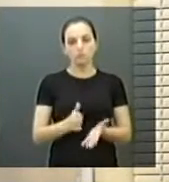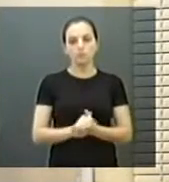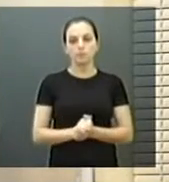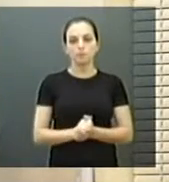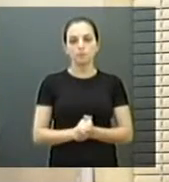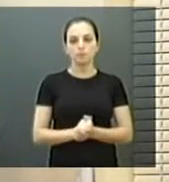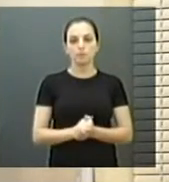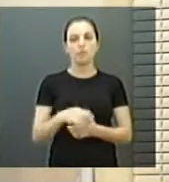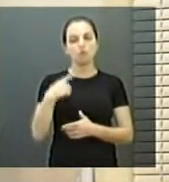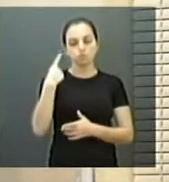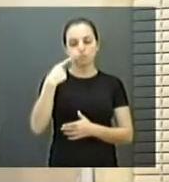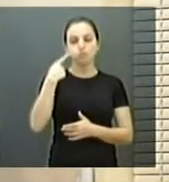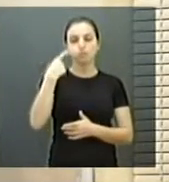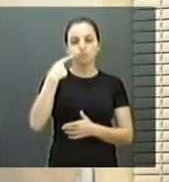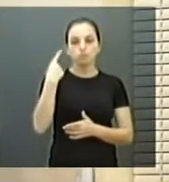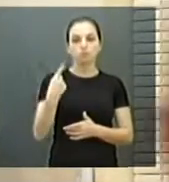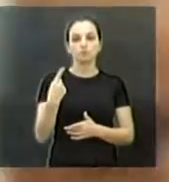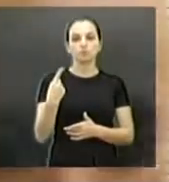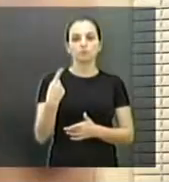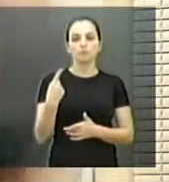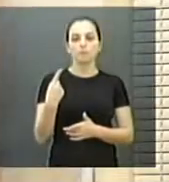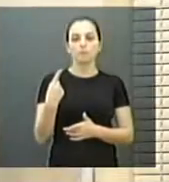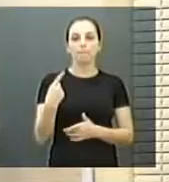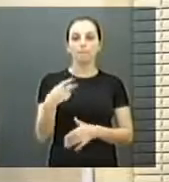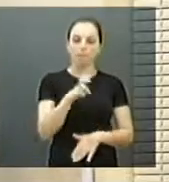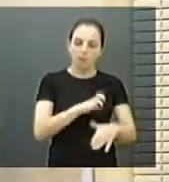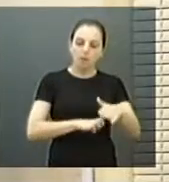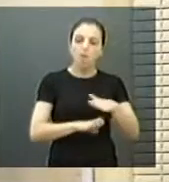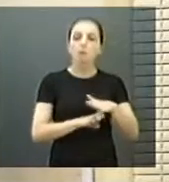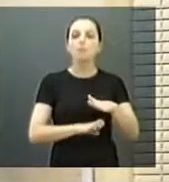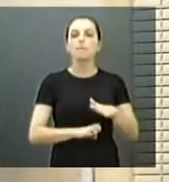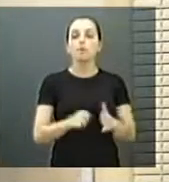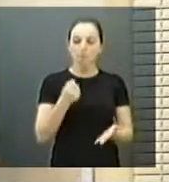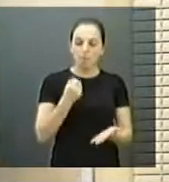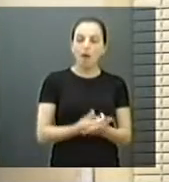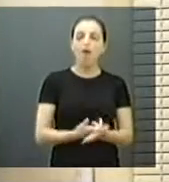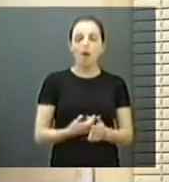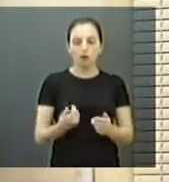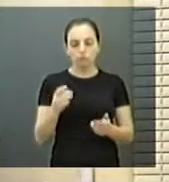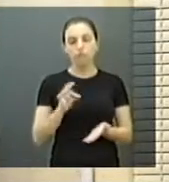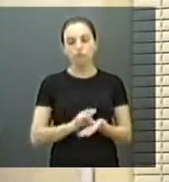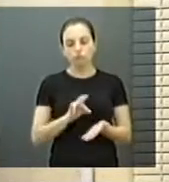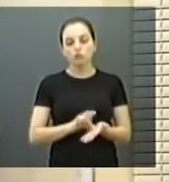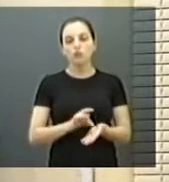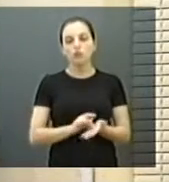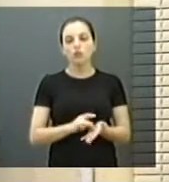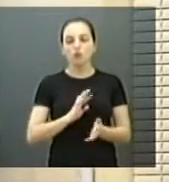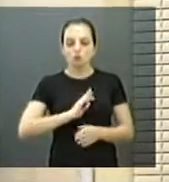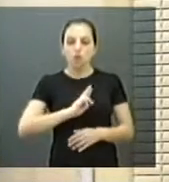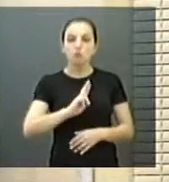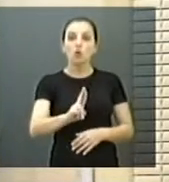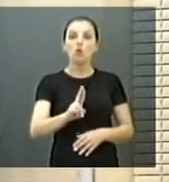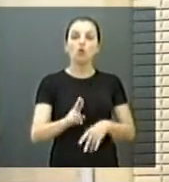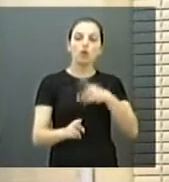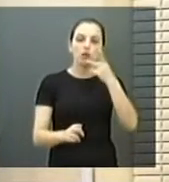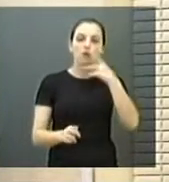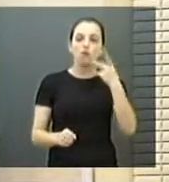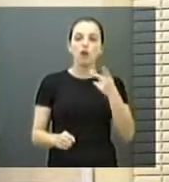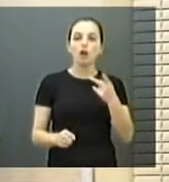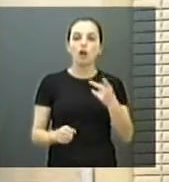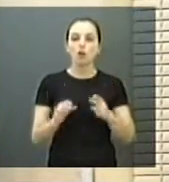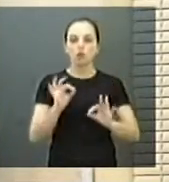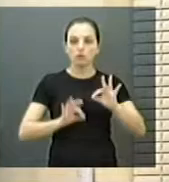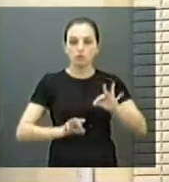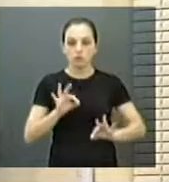Quem contratou foi a promotoria, não foi a empresa. A empresa vai ter que pagar mesmo, porque ela tem que responder, porque ela falou para a